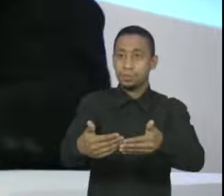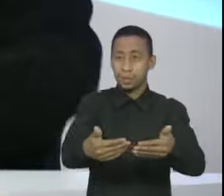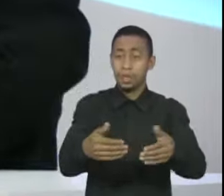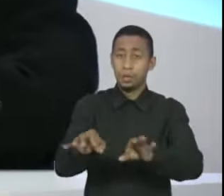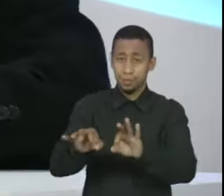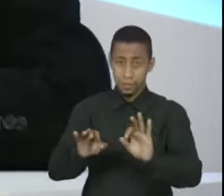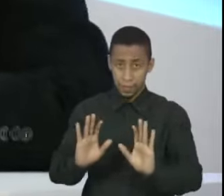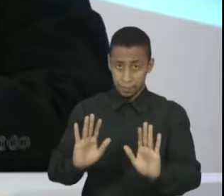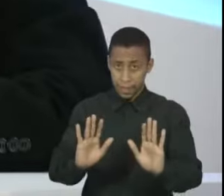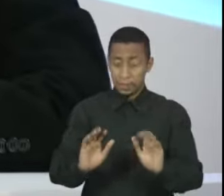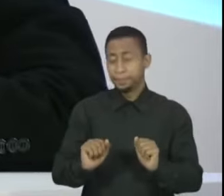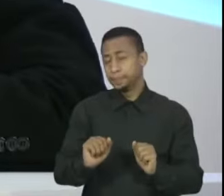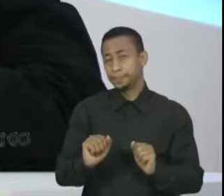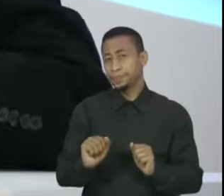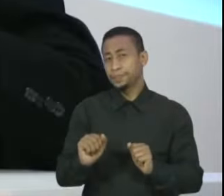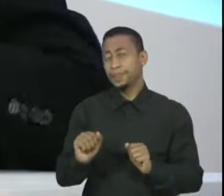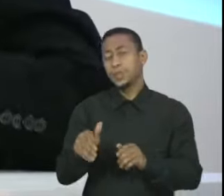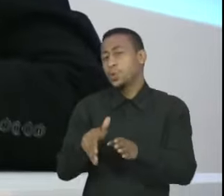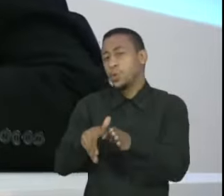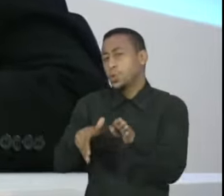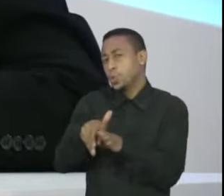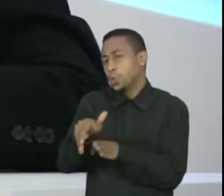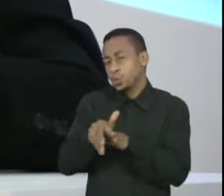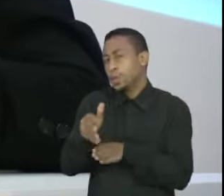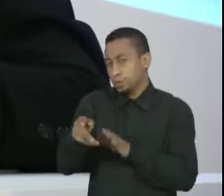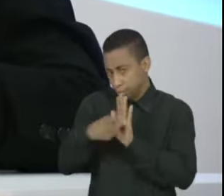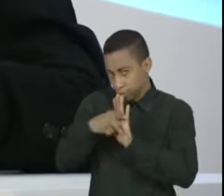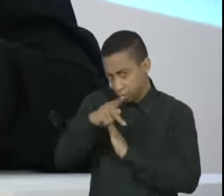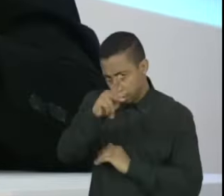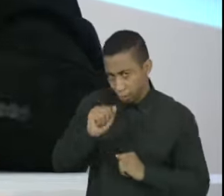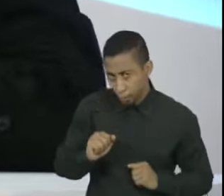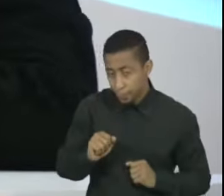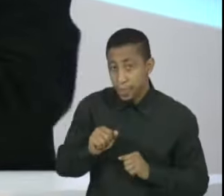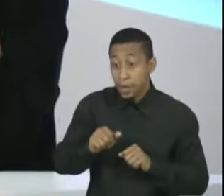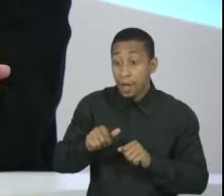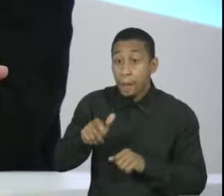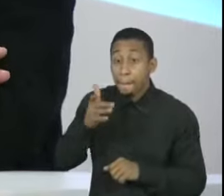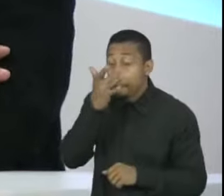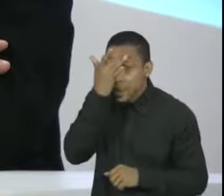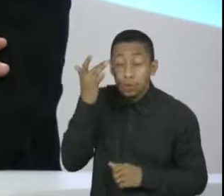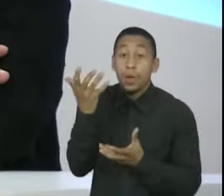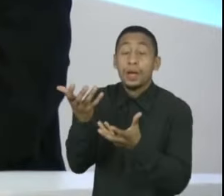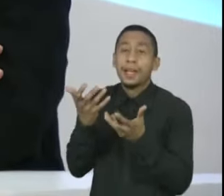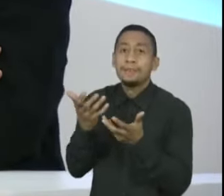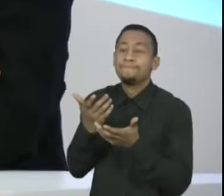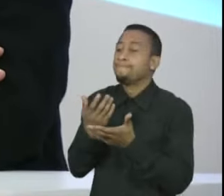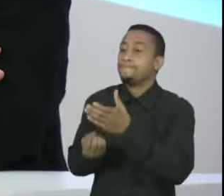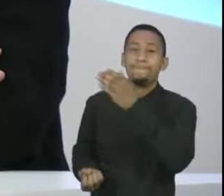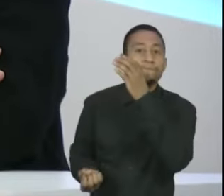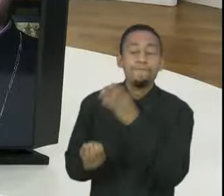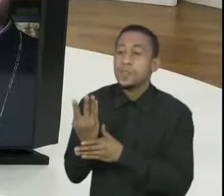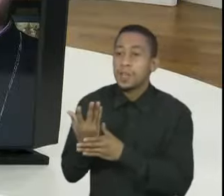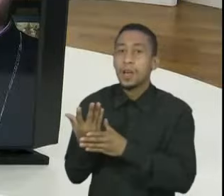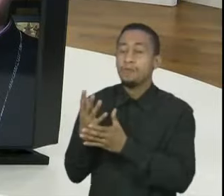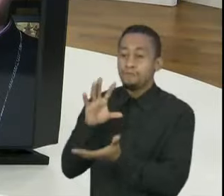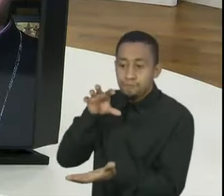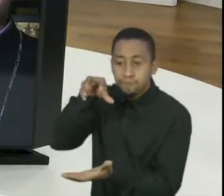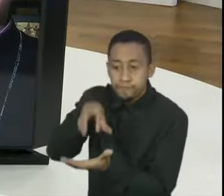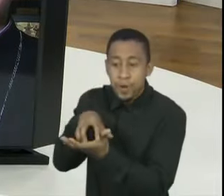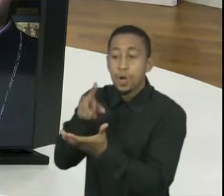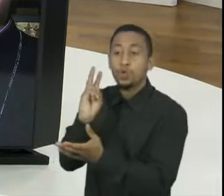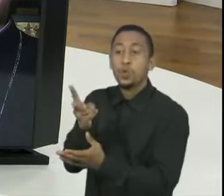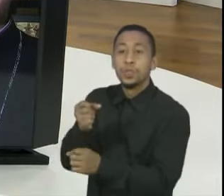seguinte que conselho o senhor teria dar para alguém que quer fazer uma instituição para que ela dure 2.000 anos